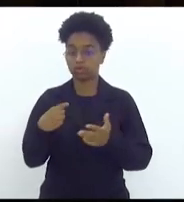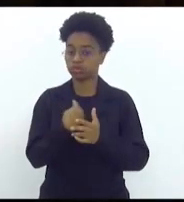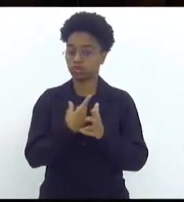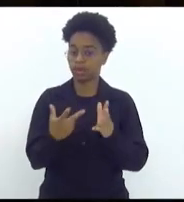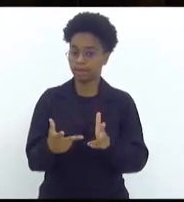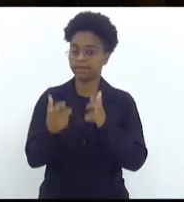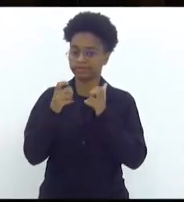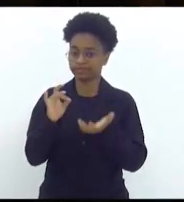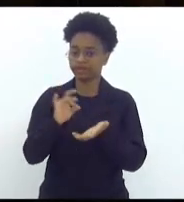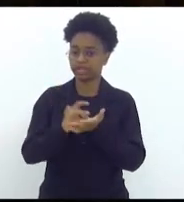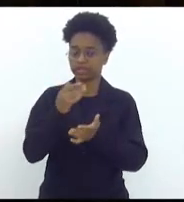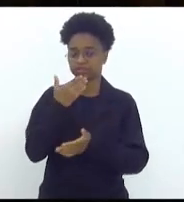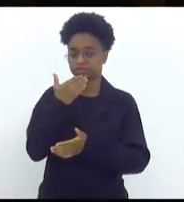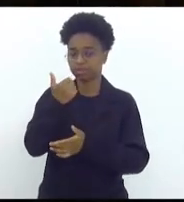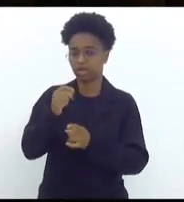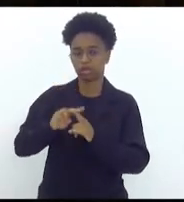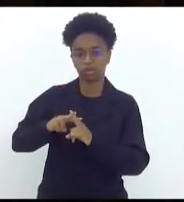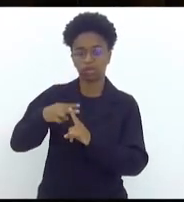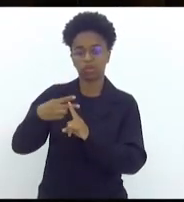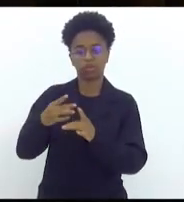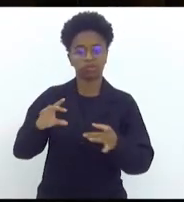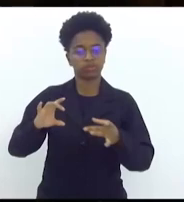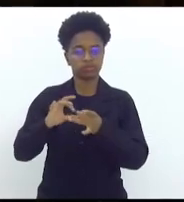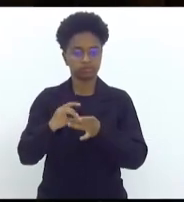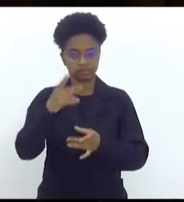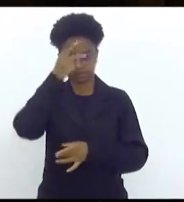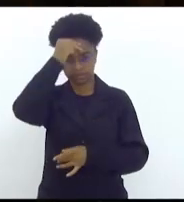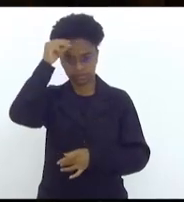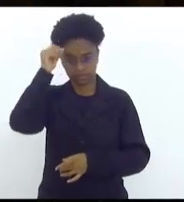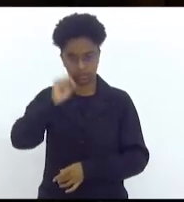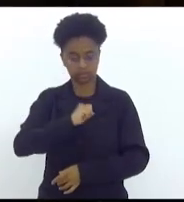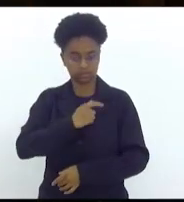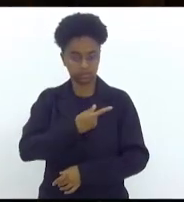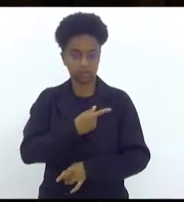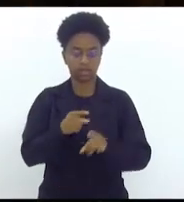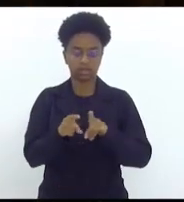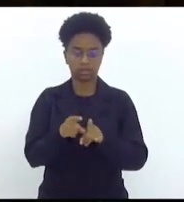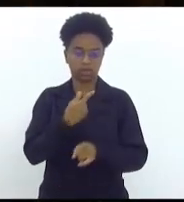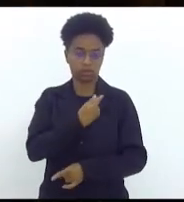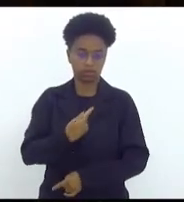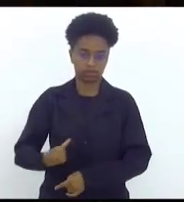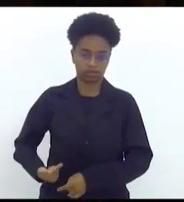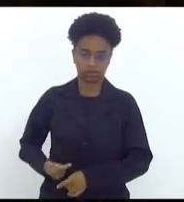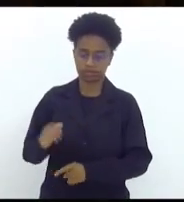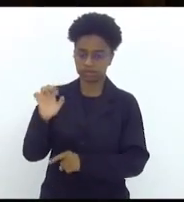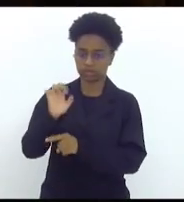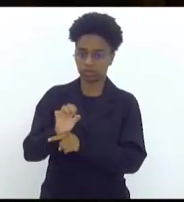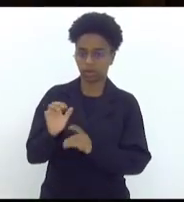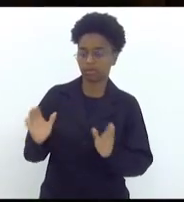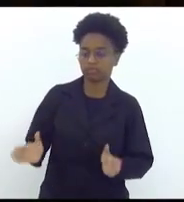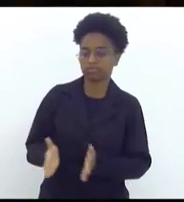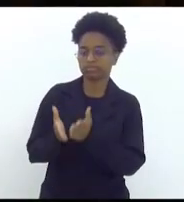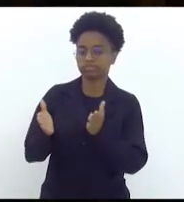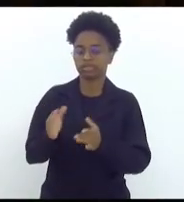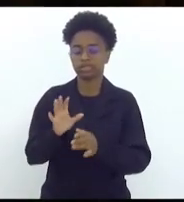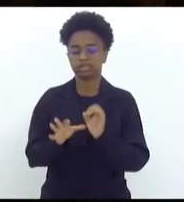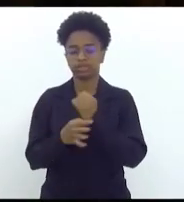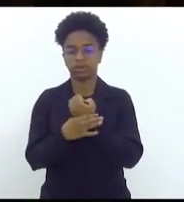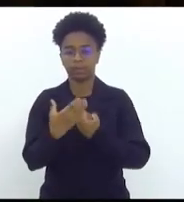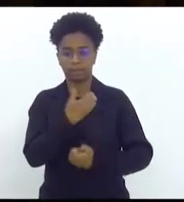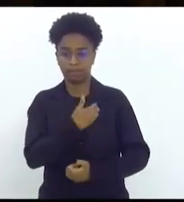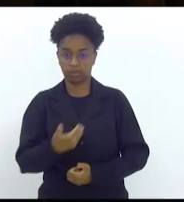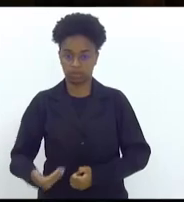significativa melhor é que essa parceria entre a Prefeitura de São Gonçalo e o governo do estado vem promovendo na Segurança Pública de São Gonçalo